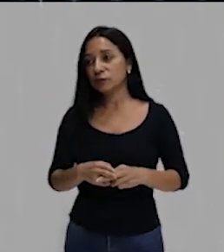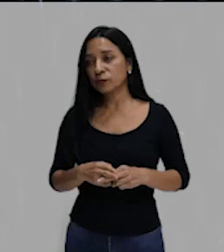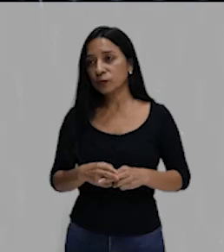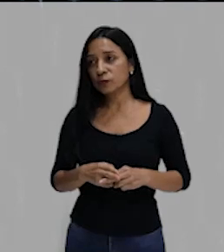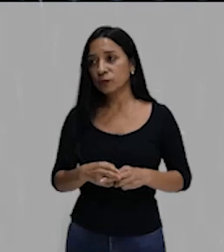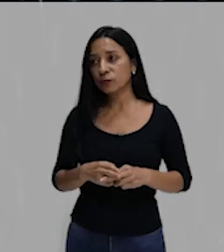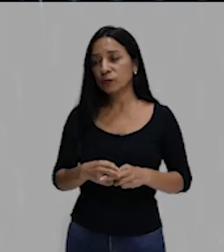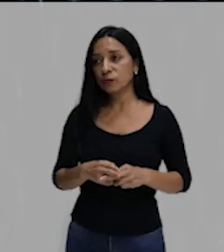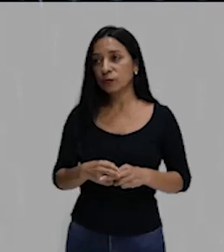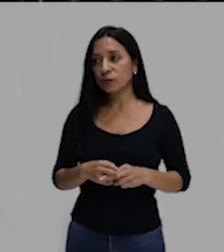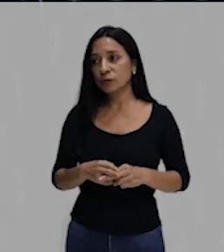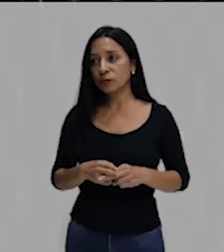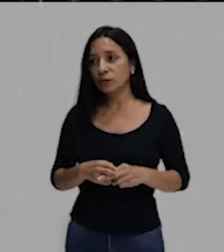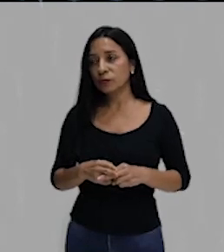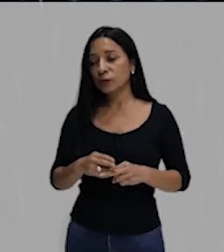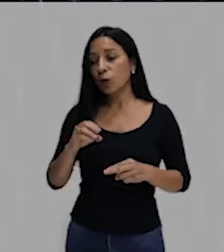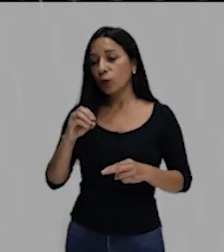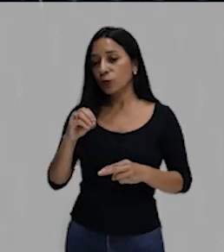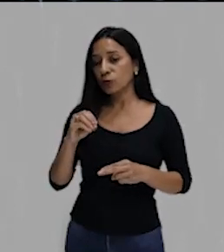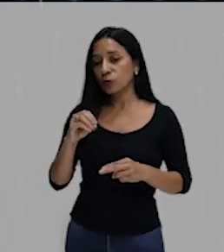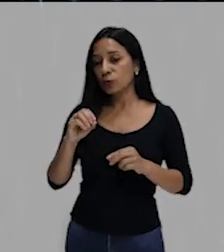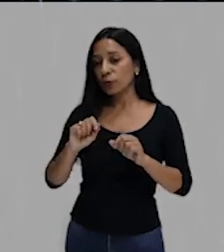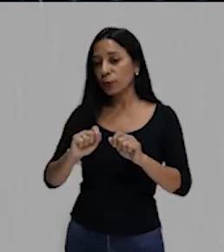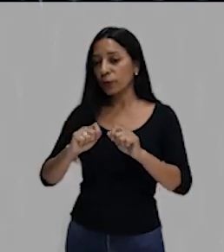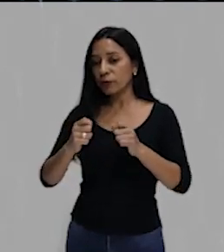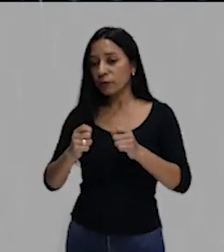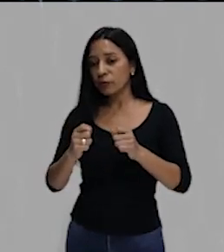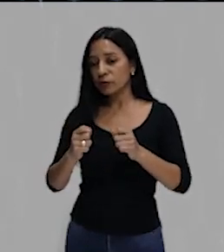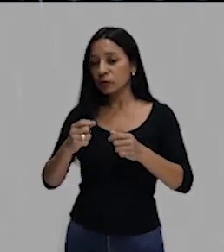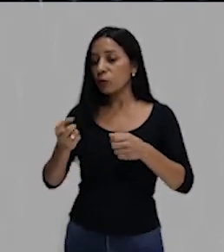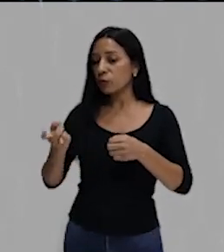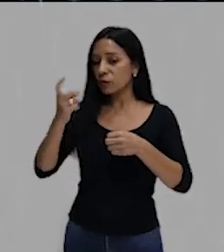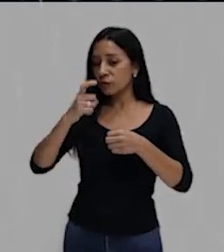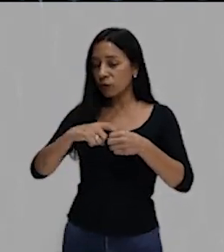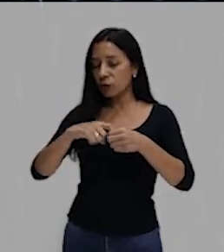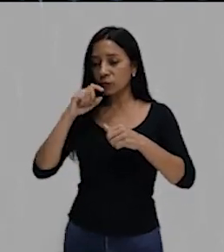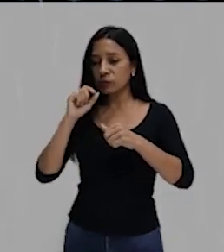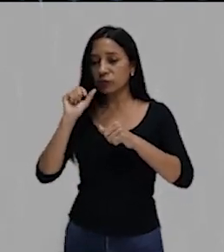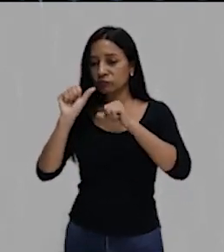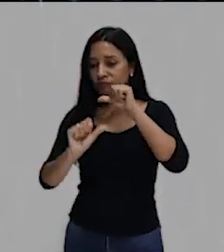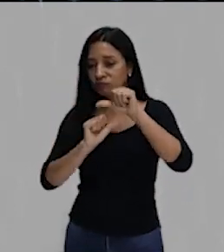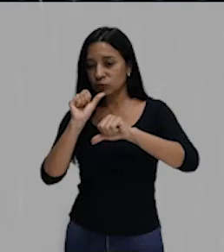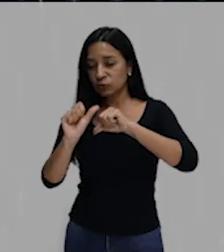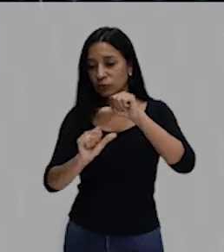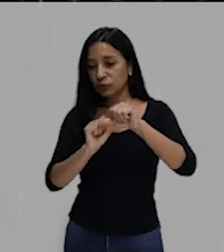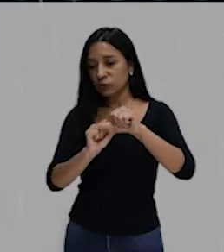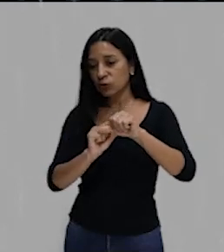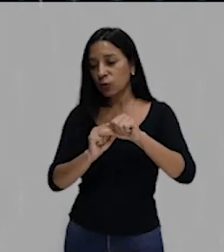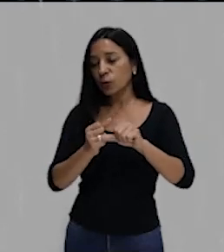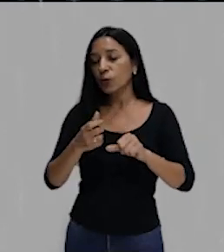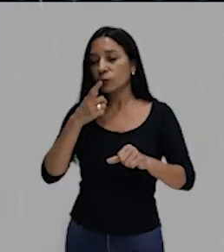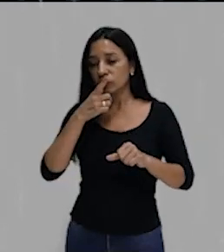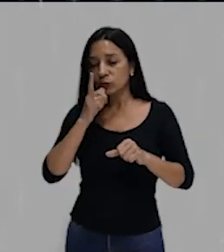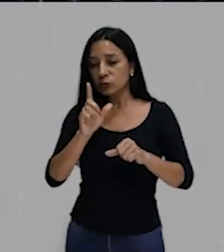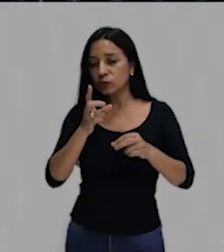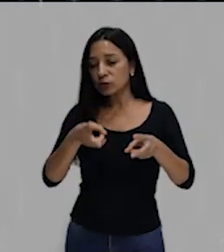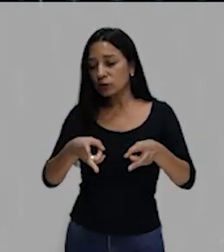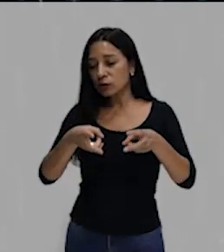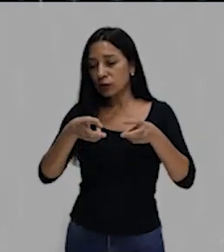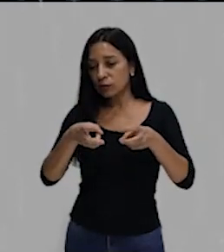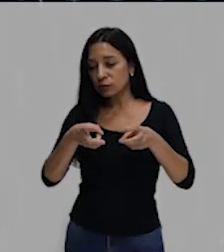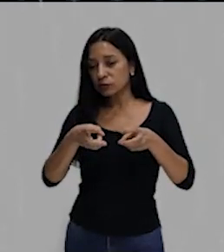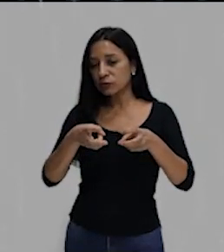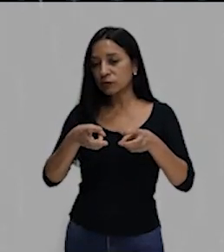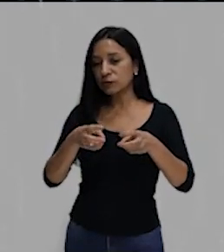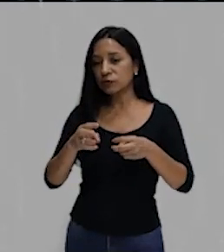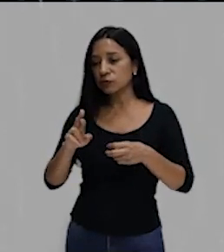esse ozônio ele é quebrado, mas ele volta a se formar. E com isso, ele consegue absorver parte desses raios